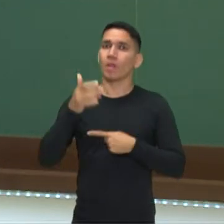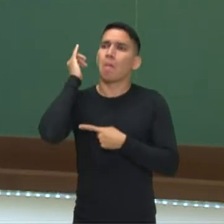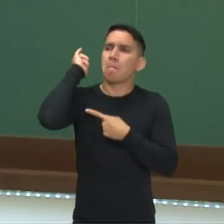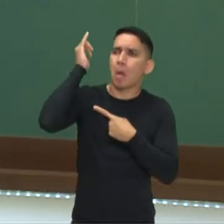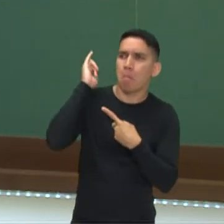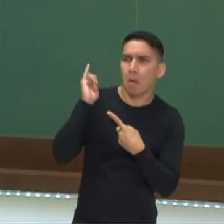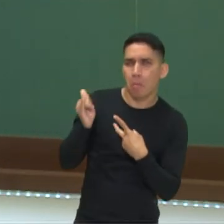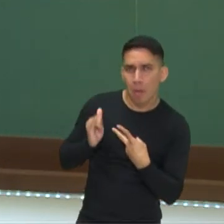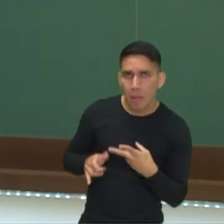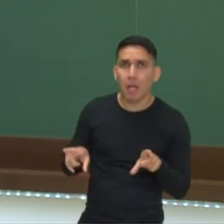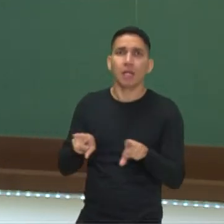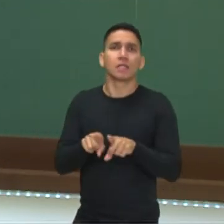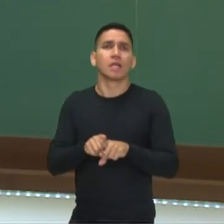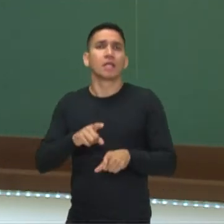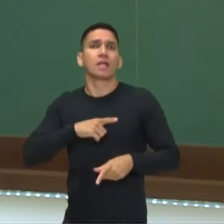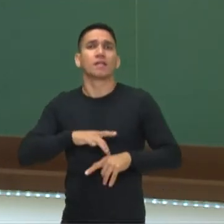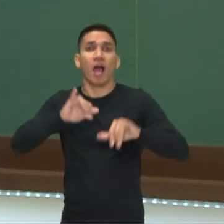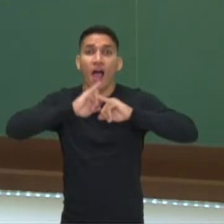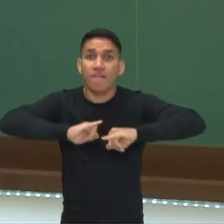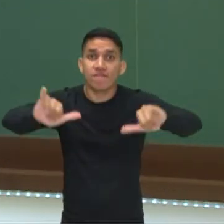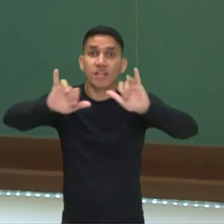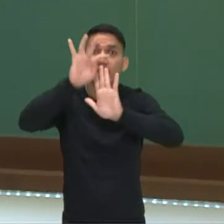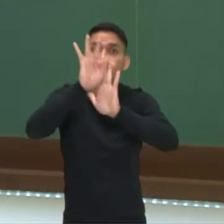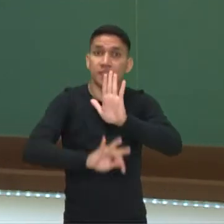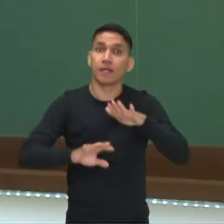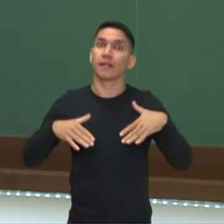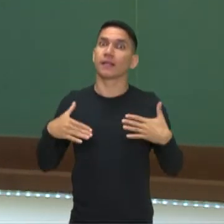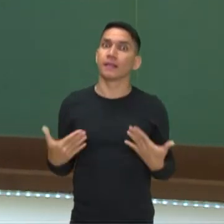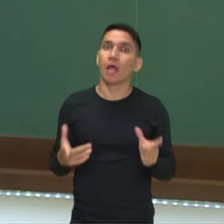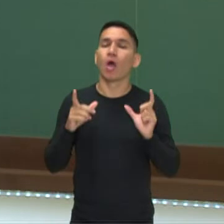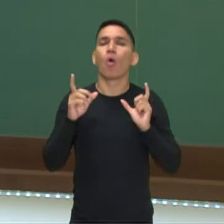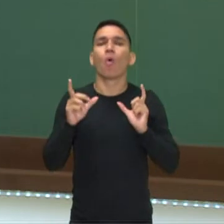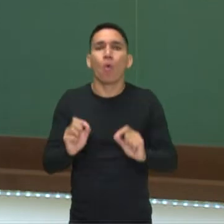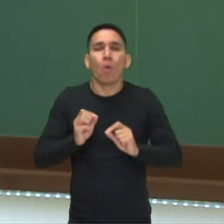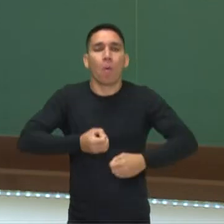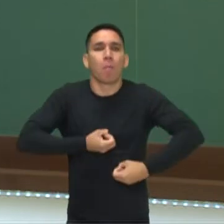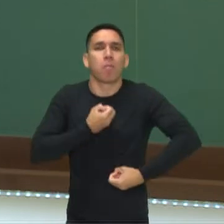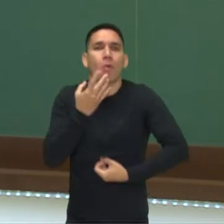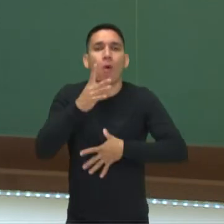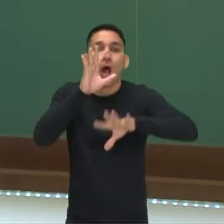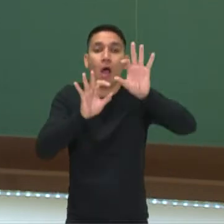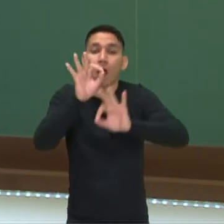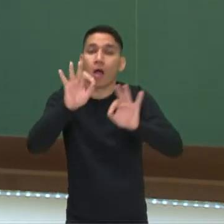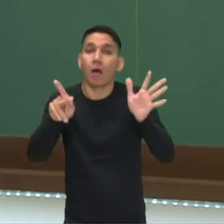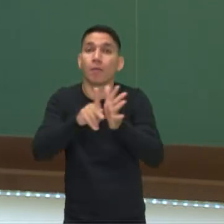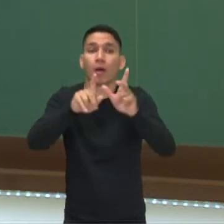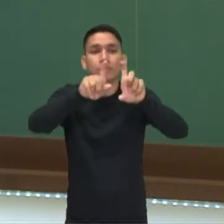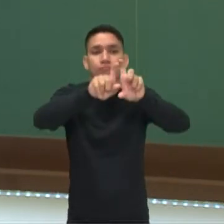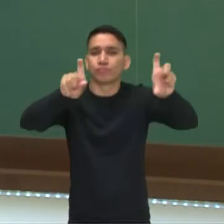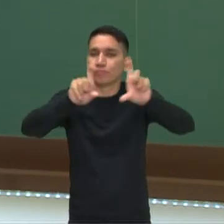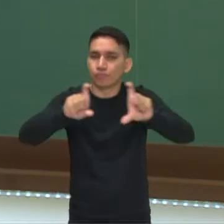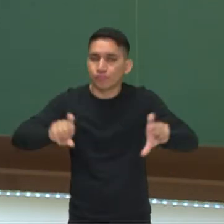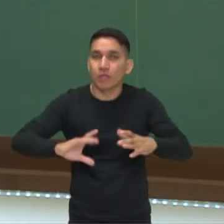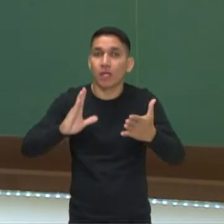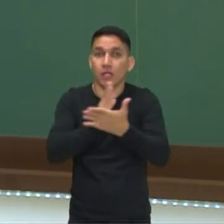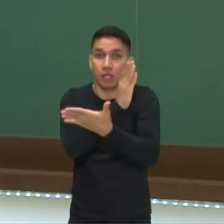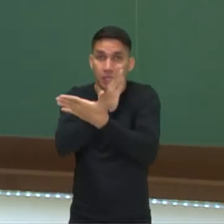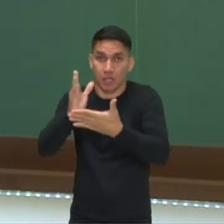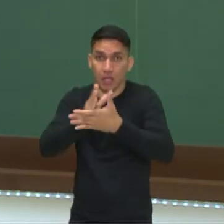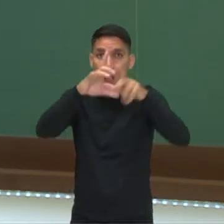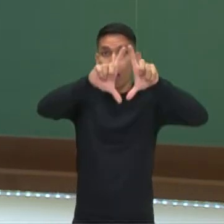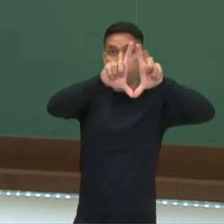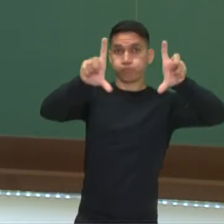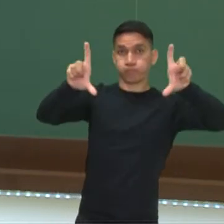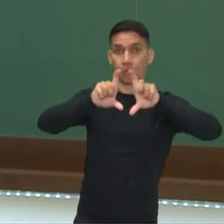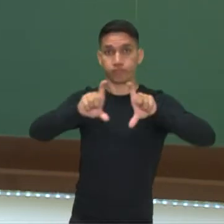notícia que é escrita em forma de texto, o poema, nós sabemos que a estrutura dele é escrita em versos e dividida em estrofes,